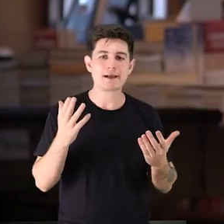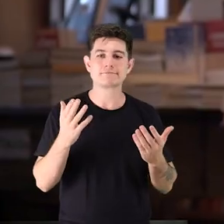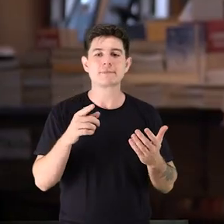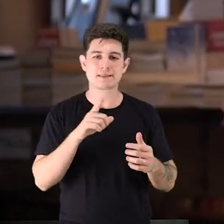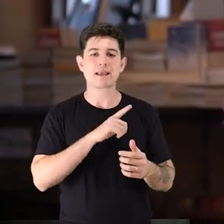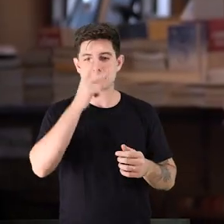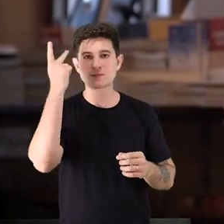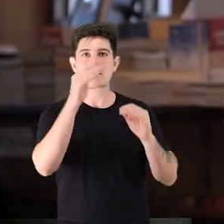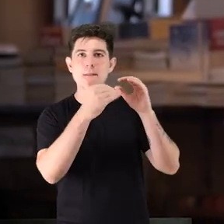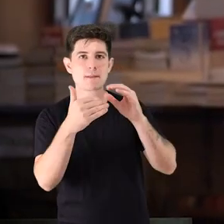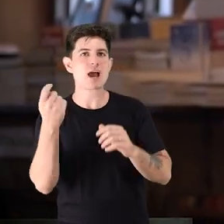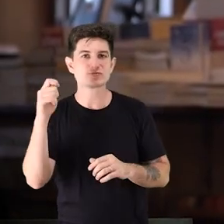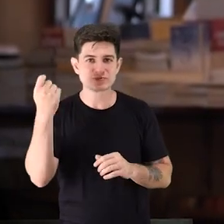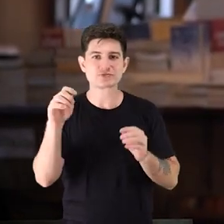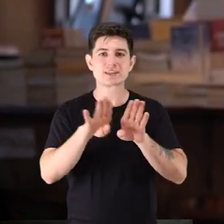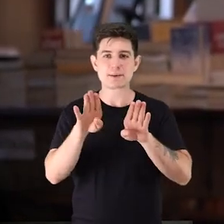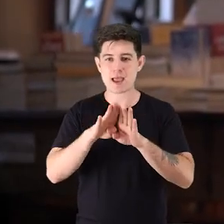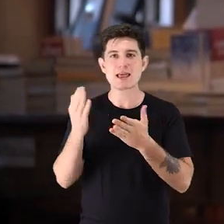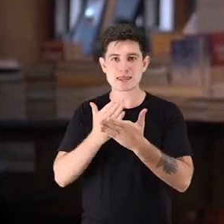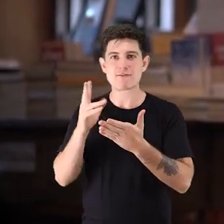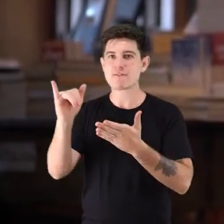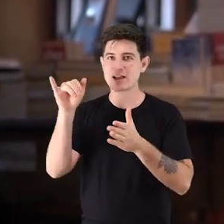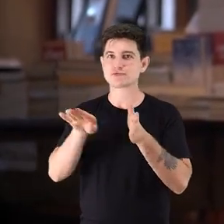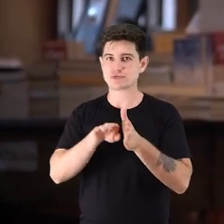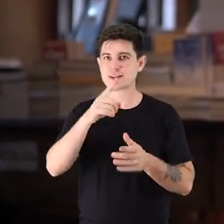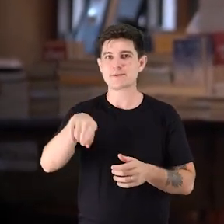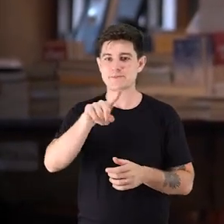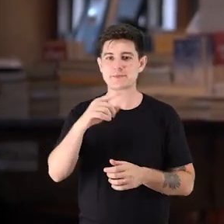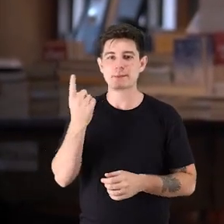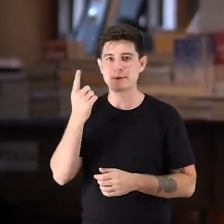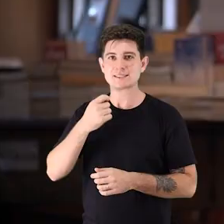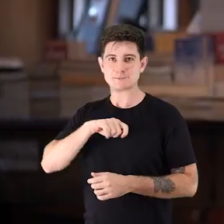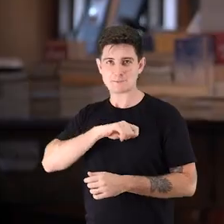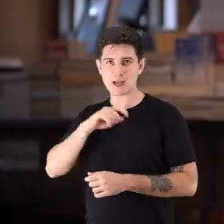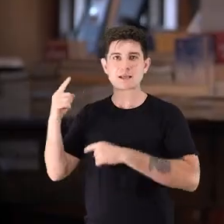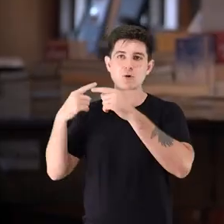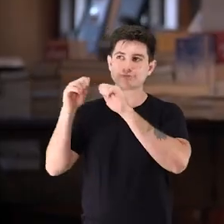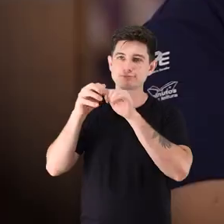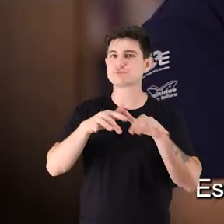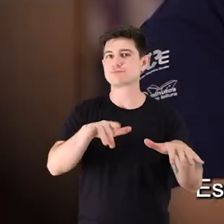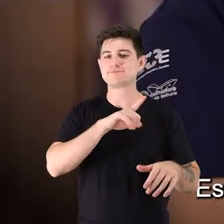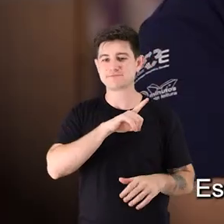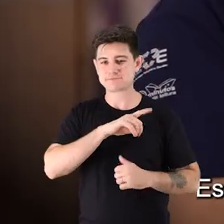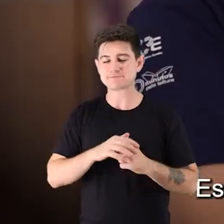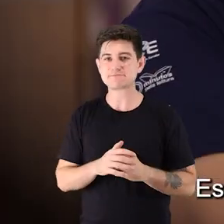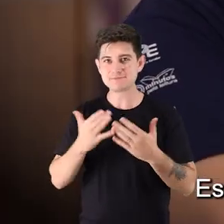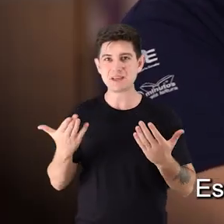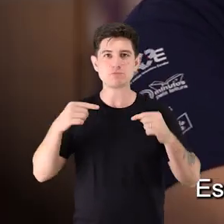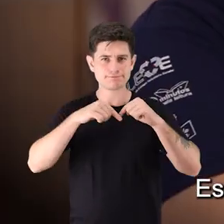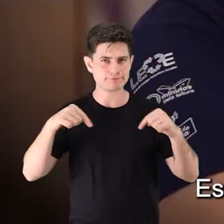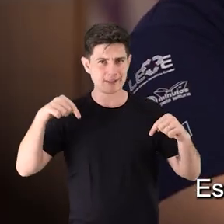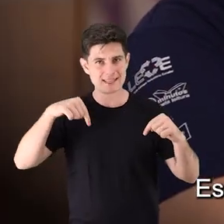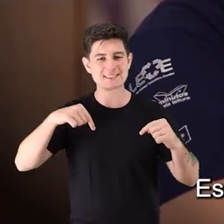os leitores me mandam mensagens, Argentina, e os livros vão chegando também, né, da Espanha para esses lugares. Esse livro, né, que é